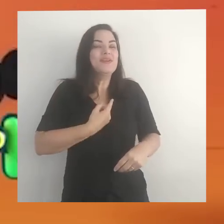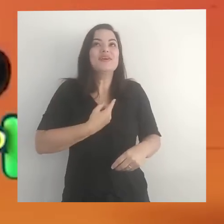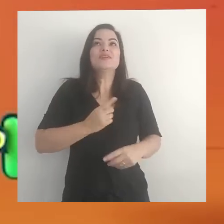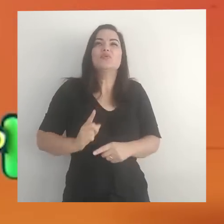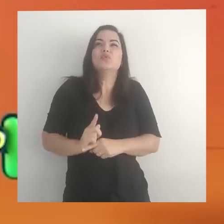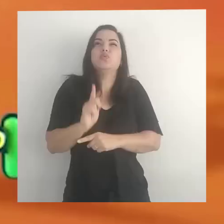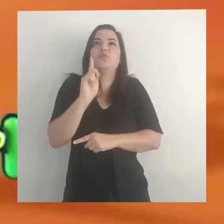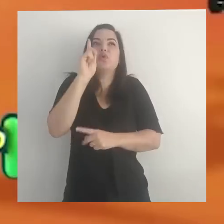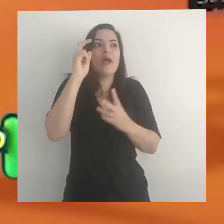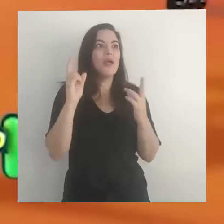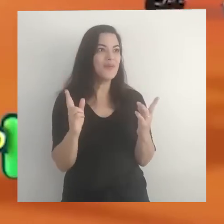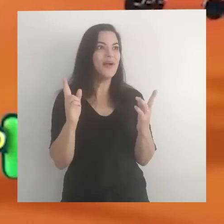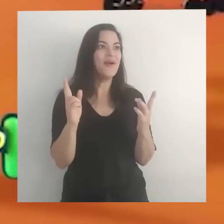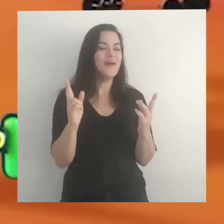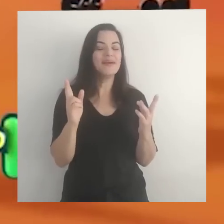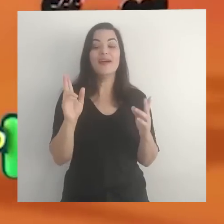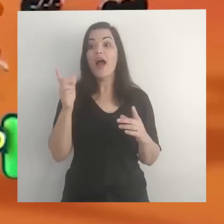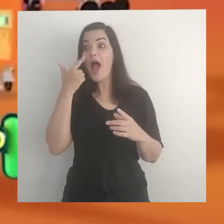Curiosity!